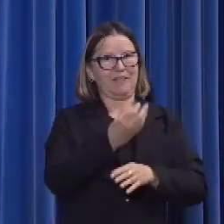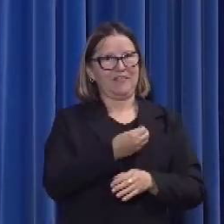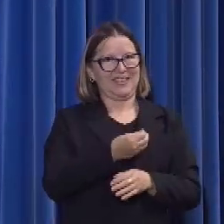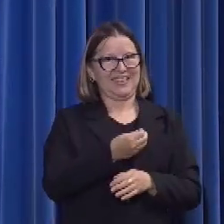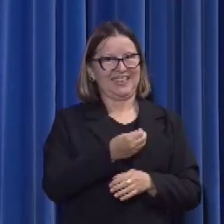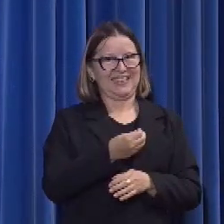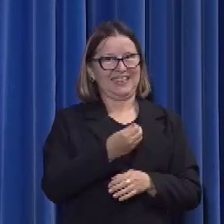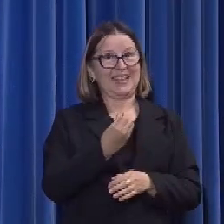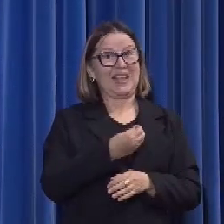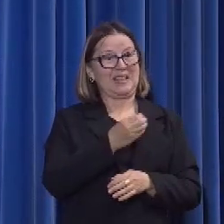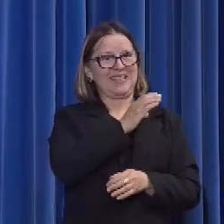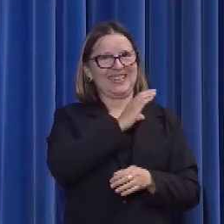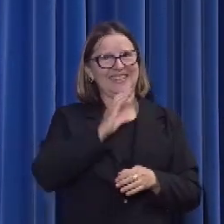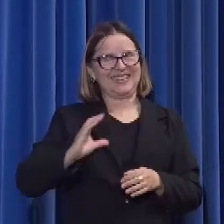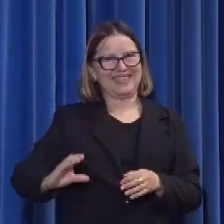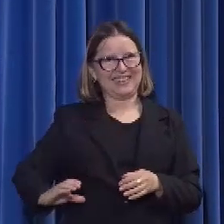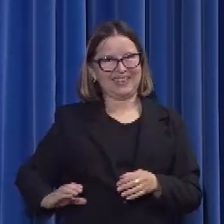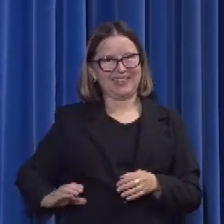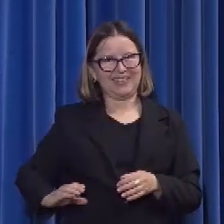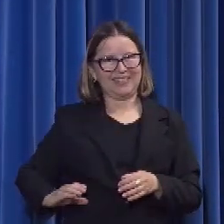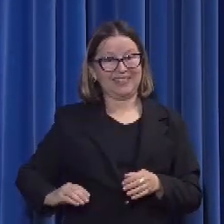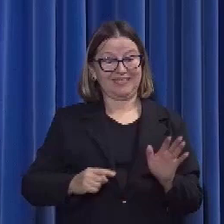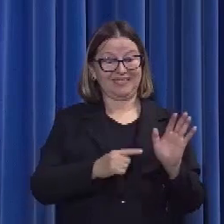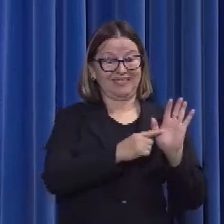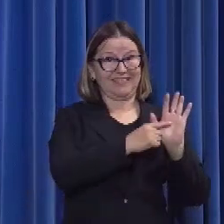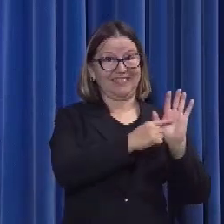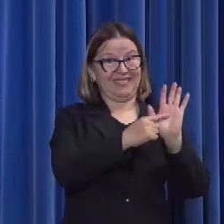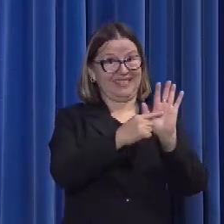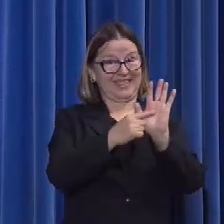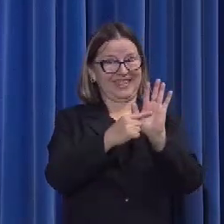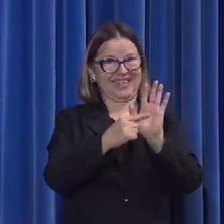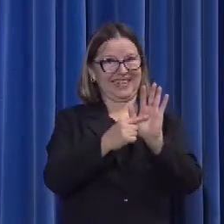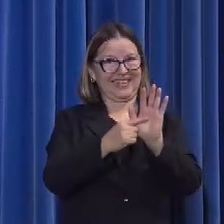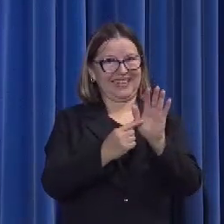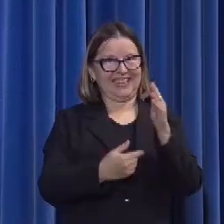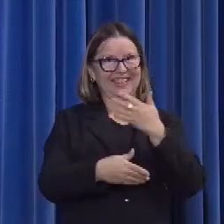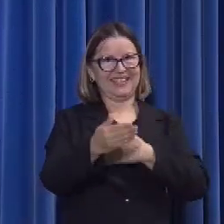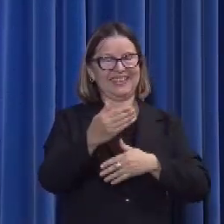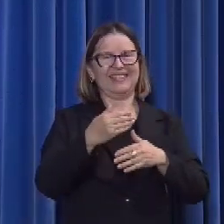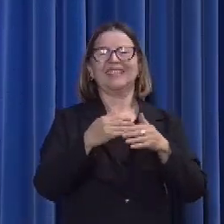vida de Cristo, nos é apresentada pelo Evangelho,